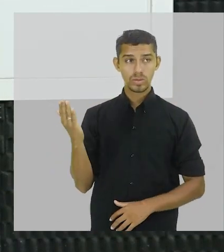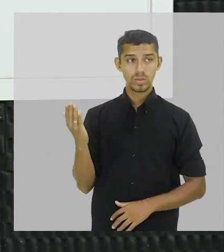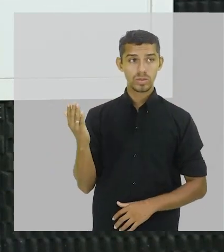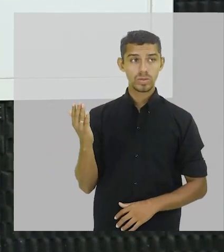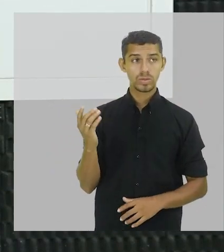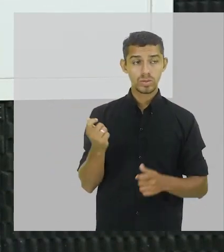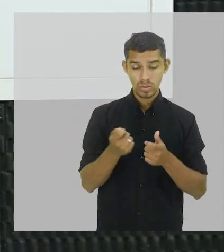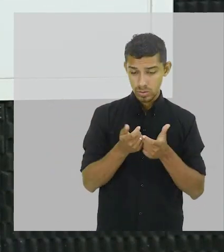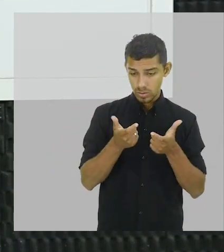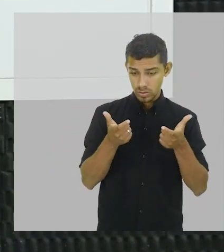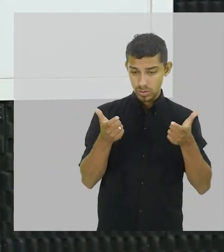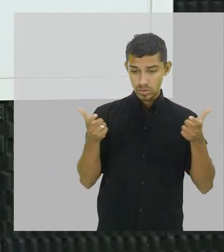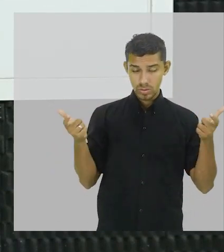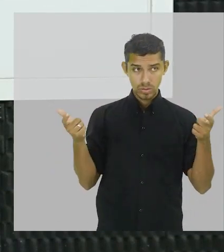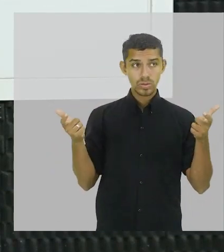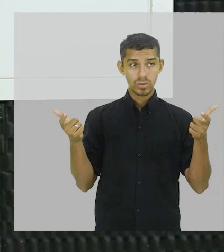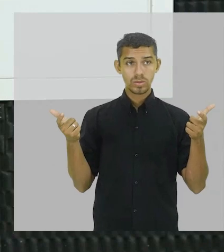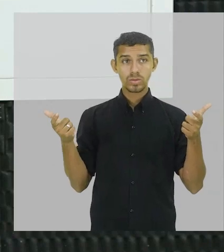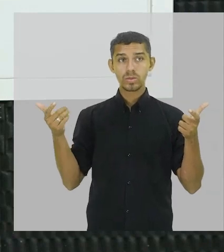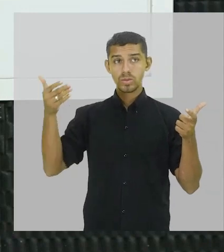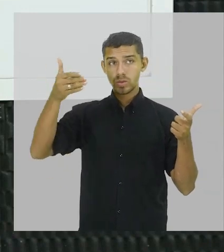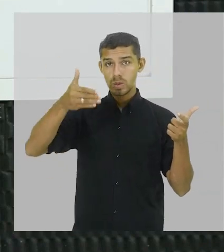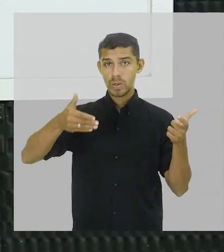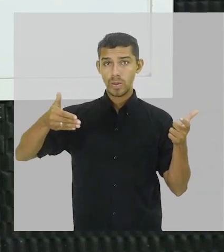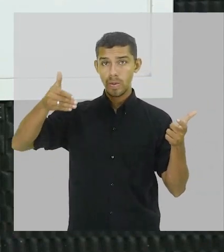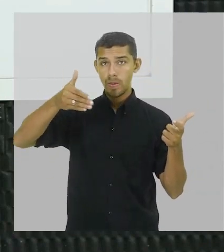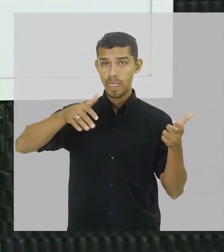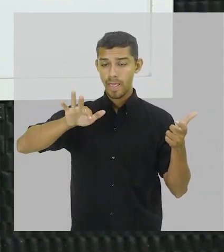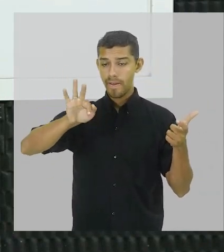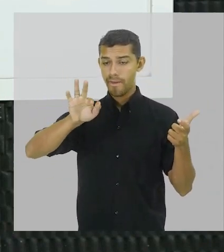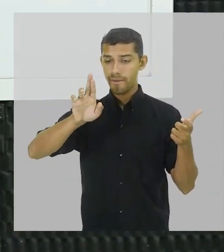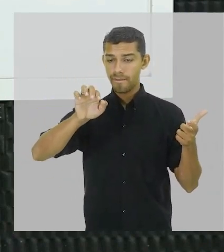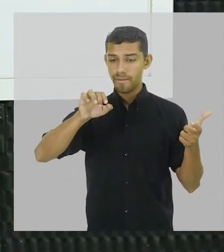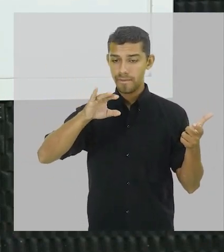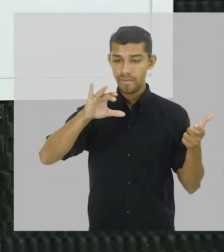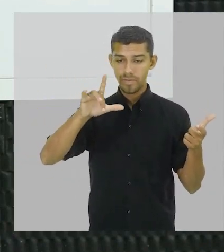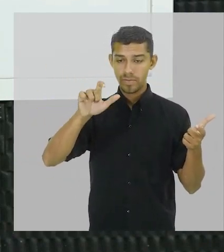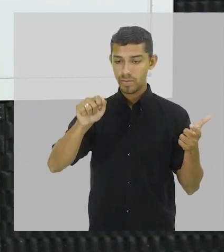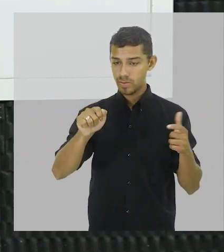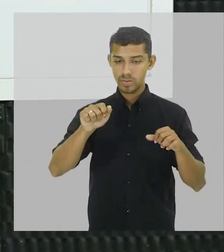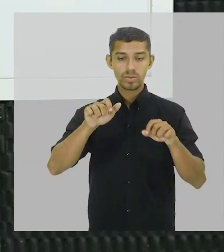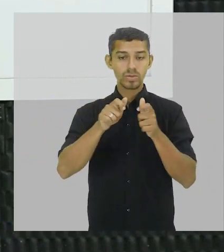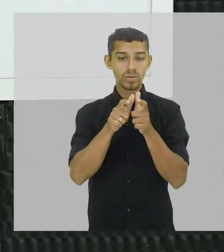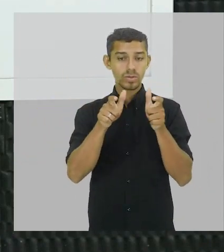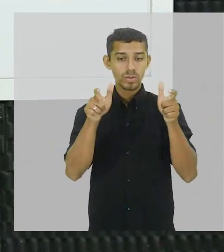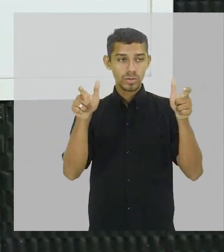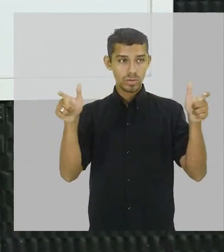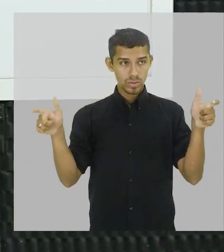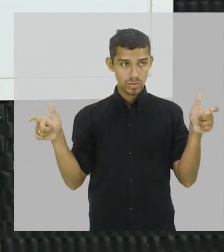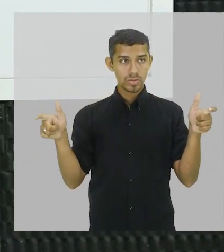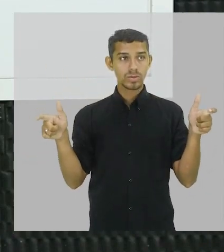um aumento da frequência. Então, a frequência, ela aumenta,